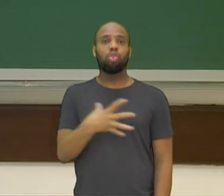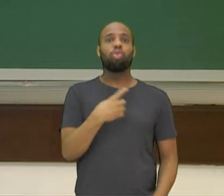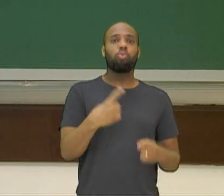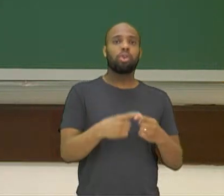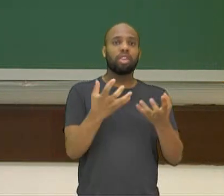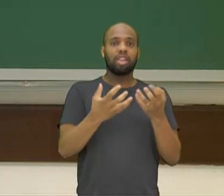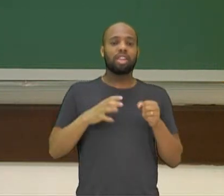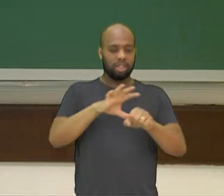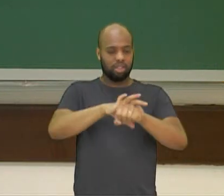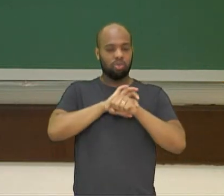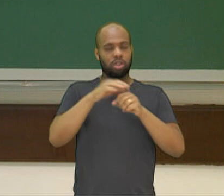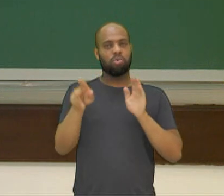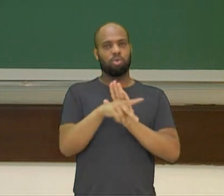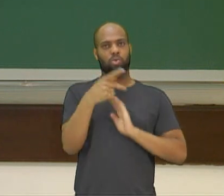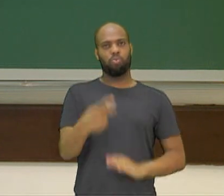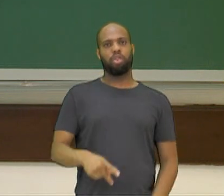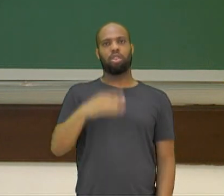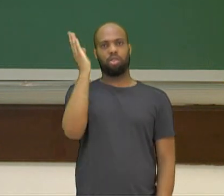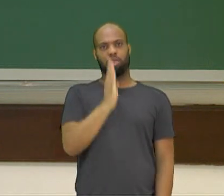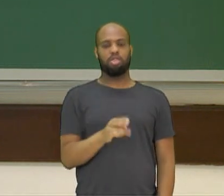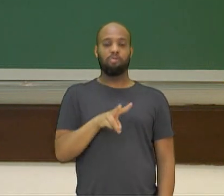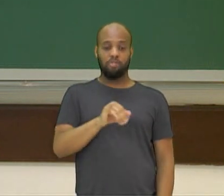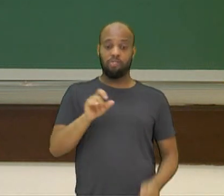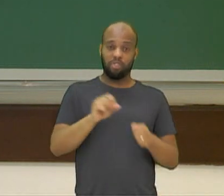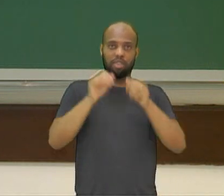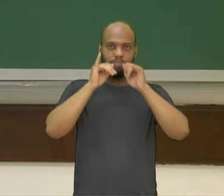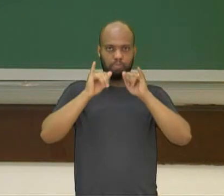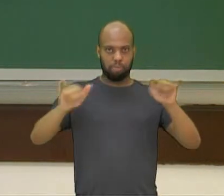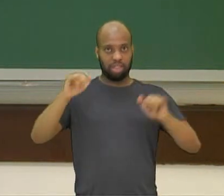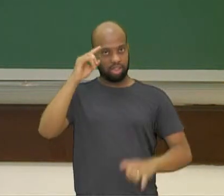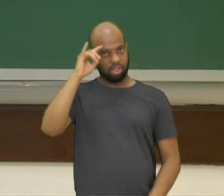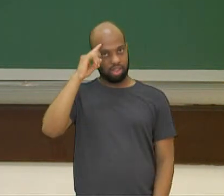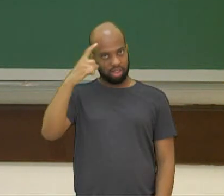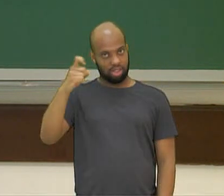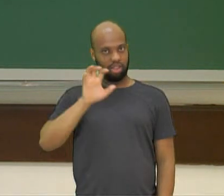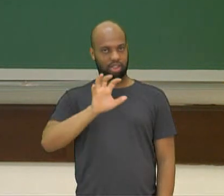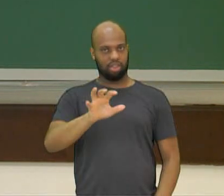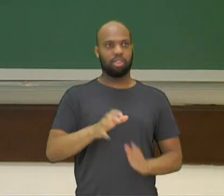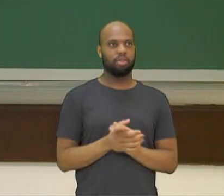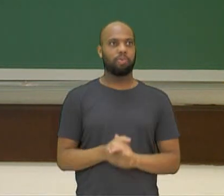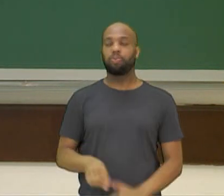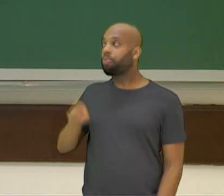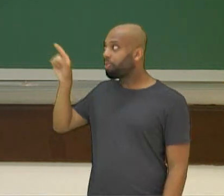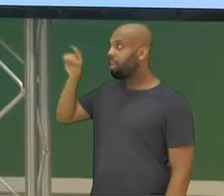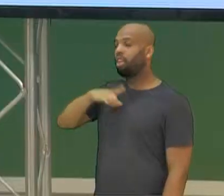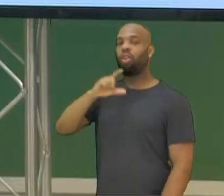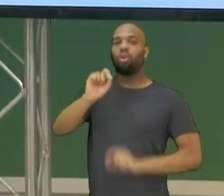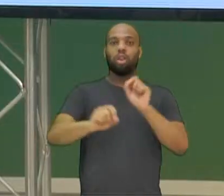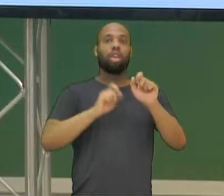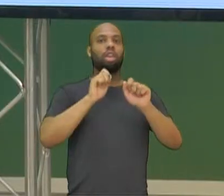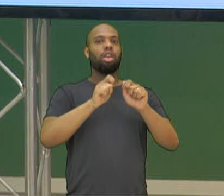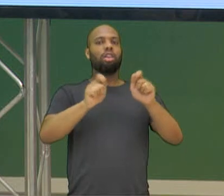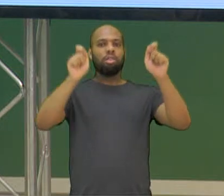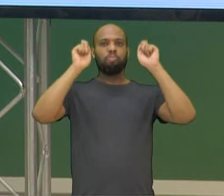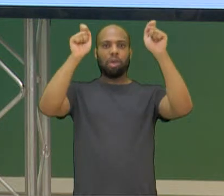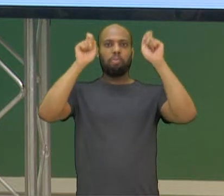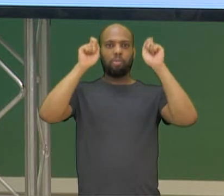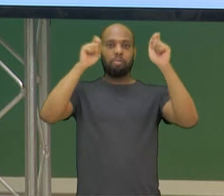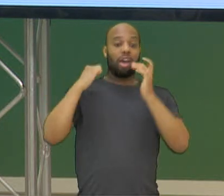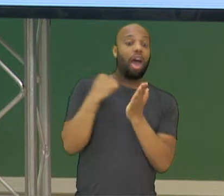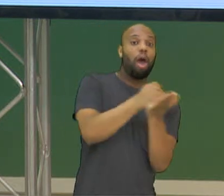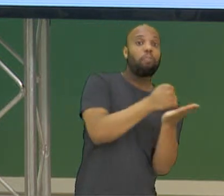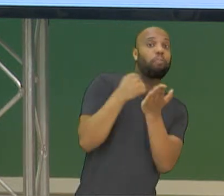a segurança do país. Então ele vai perpetuar essa ideia. Daí aqui a gente tem uma manifestação a favor de